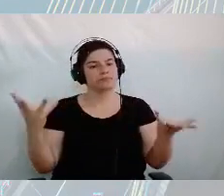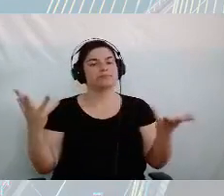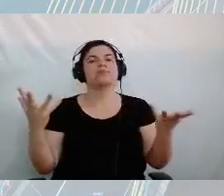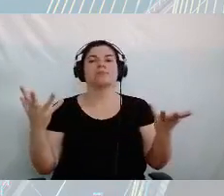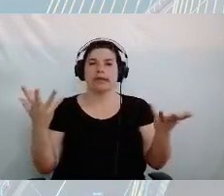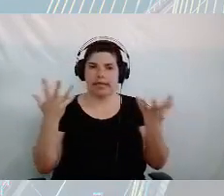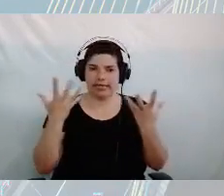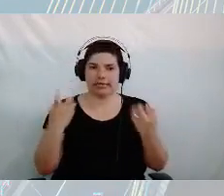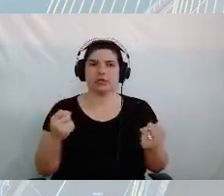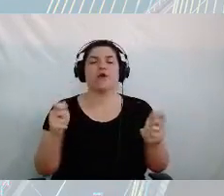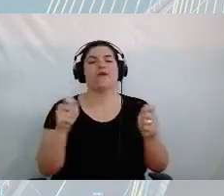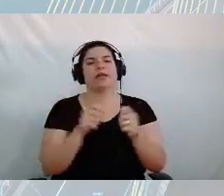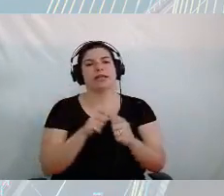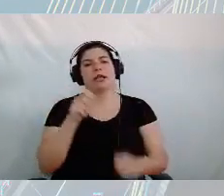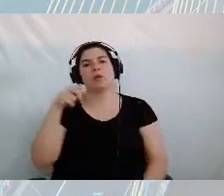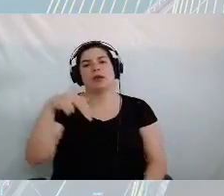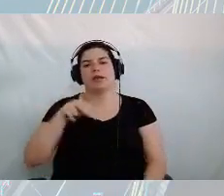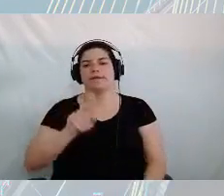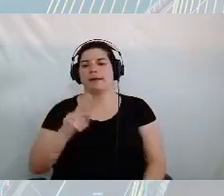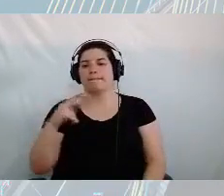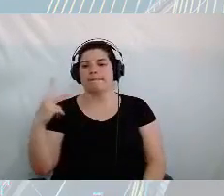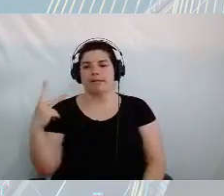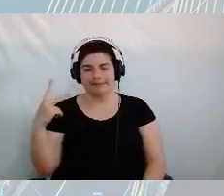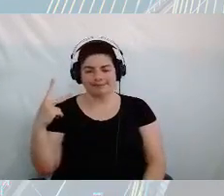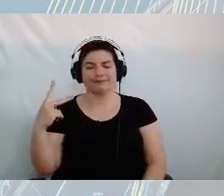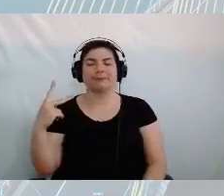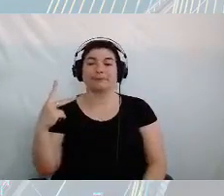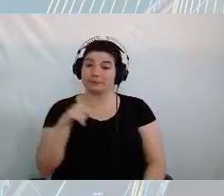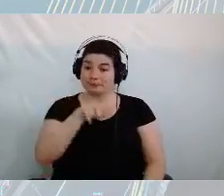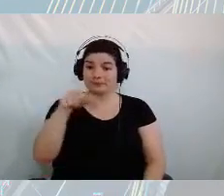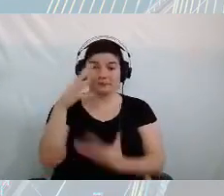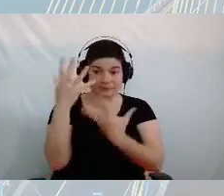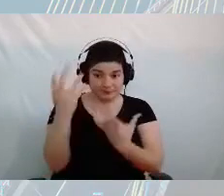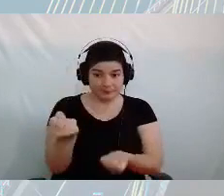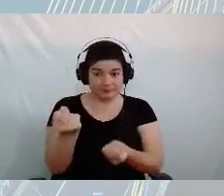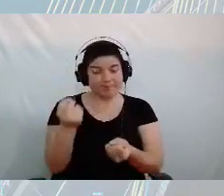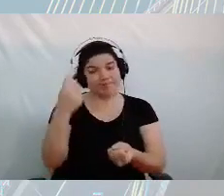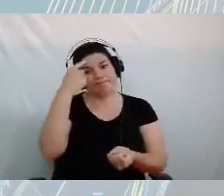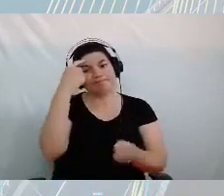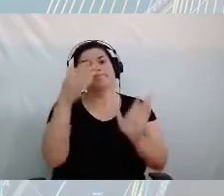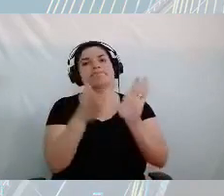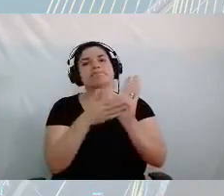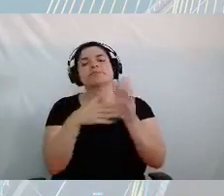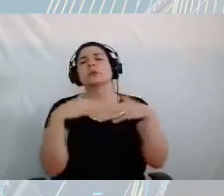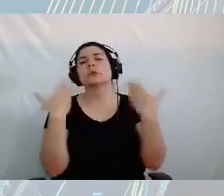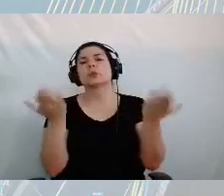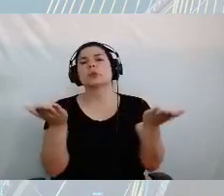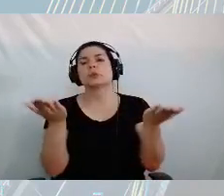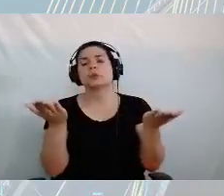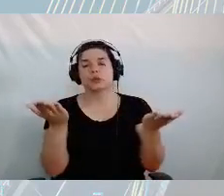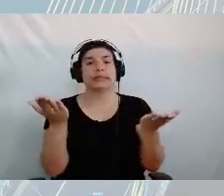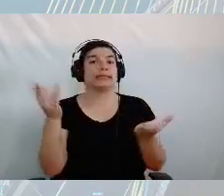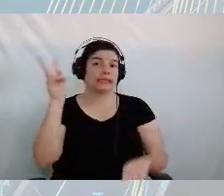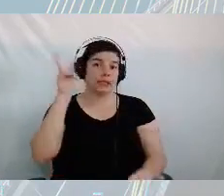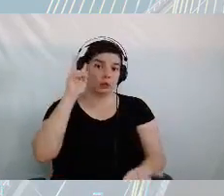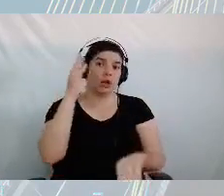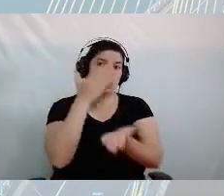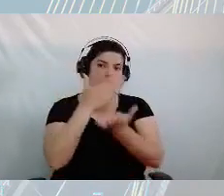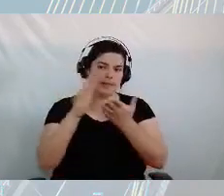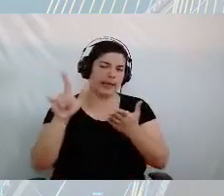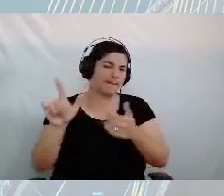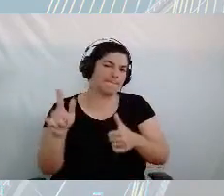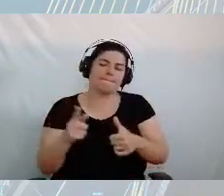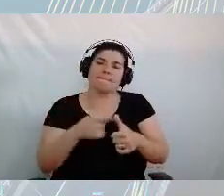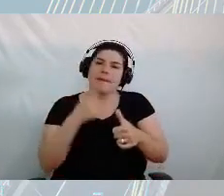MVP. Bom, com o aceite da galera, qual era a proposta? Começamos na segunda-feira a nossa primeira sprint. E